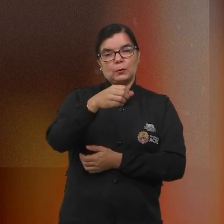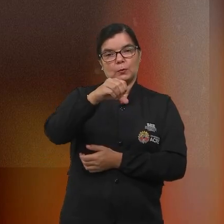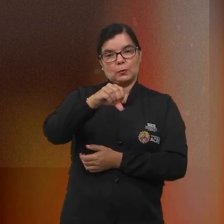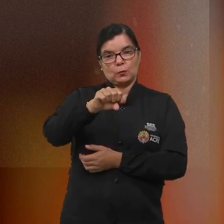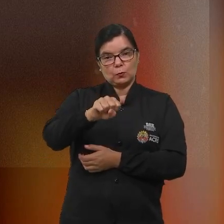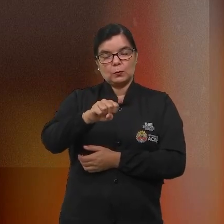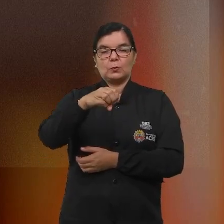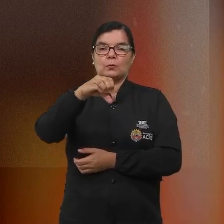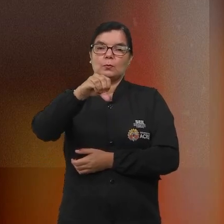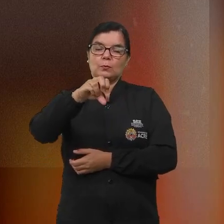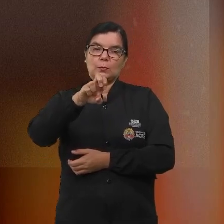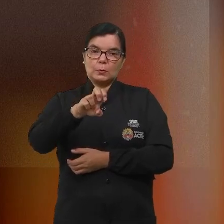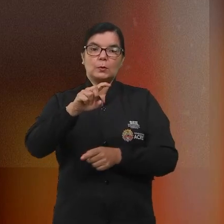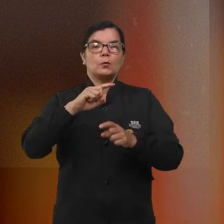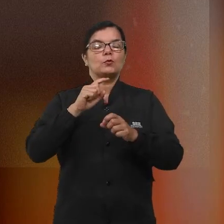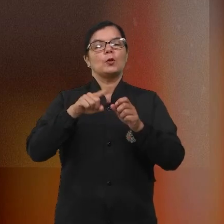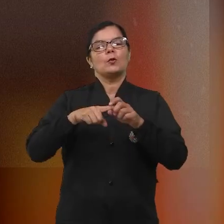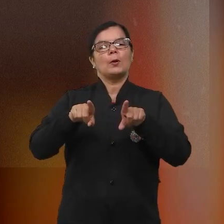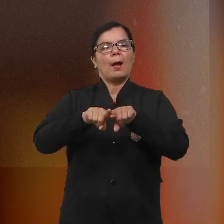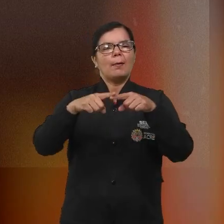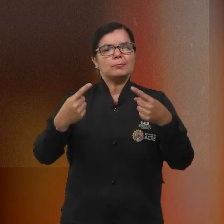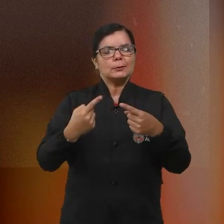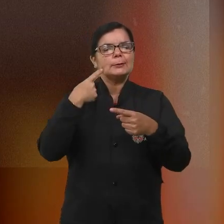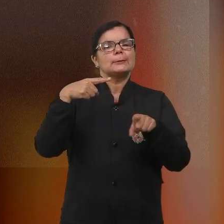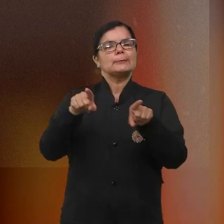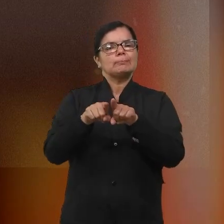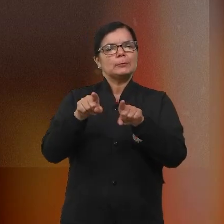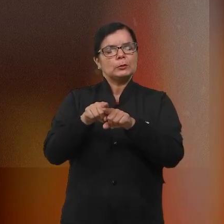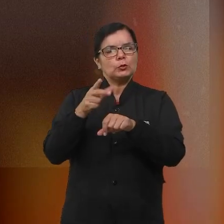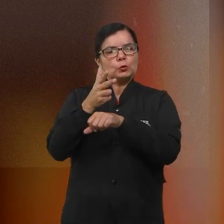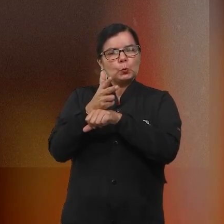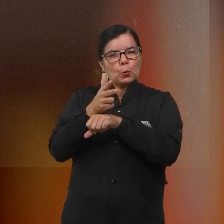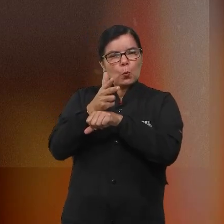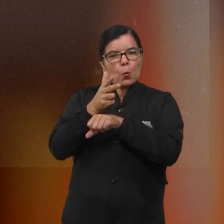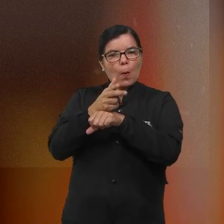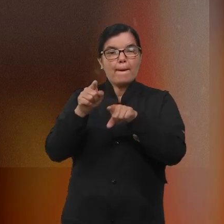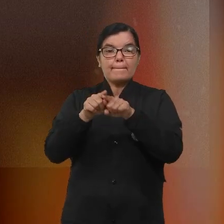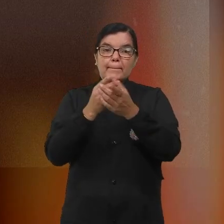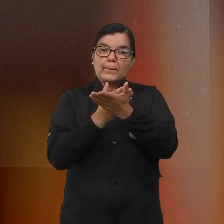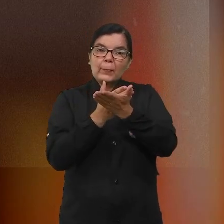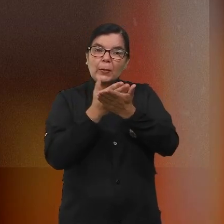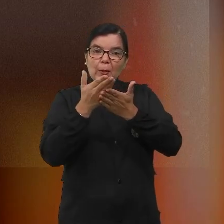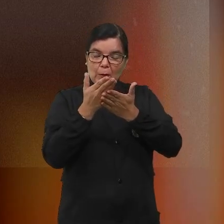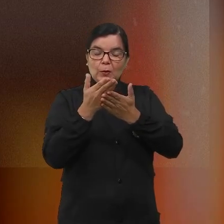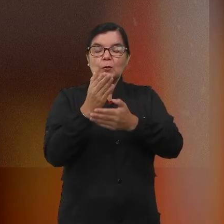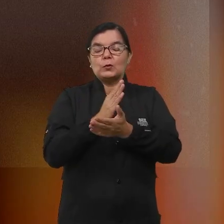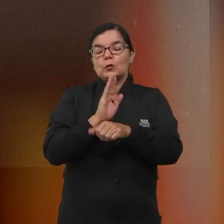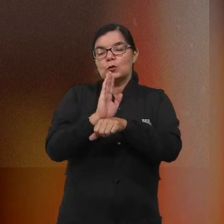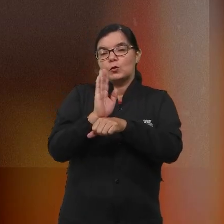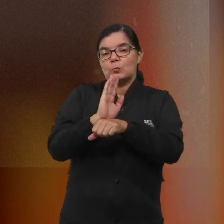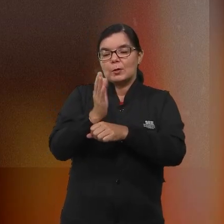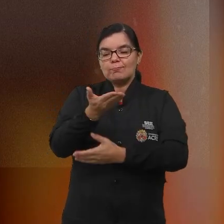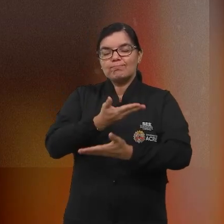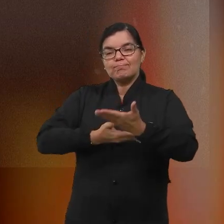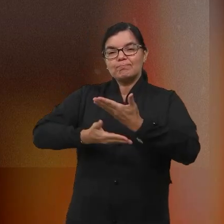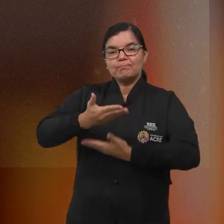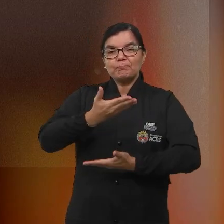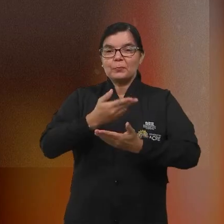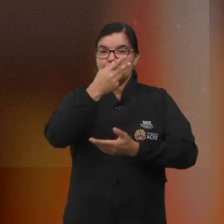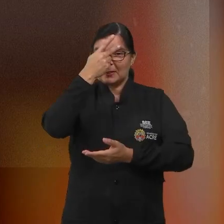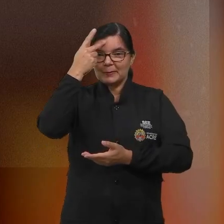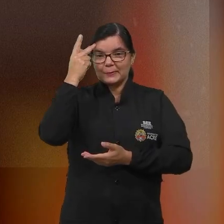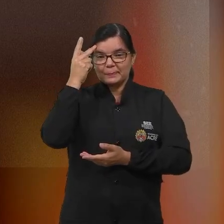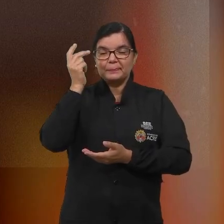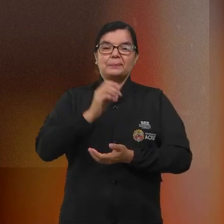de filmar, também projetava filmes, marcando o início do cinema como entretenimento